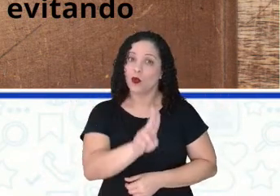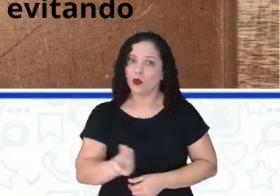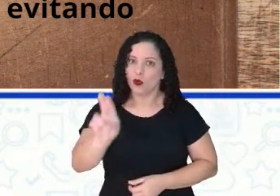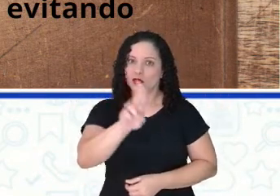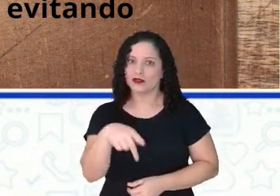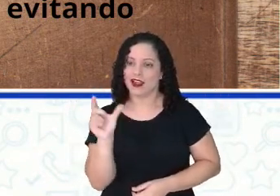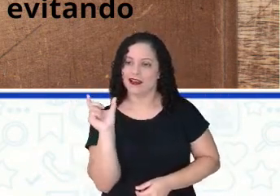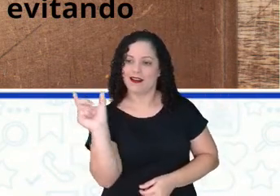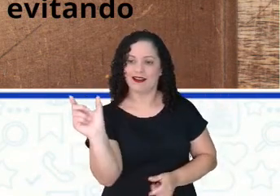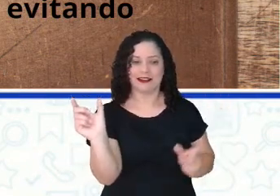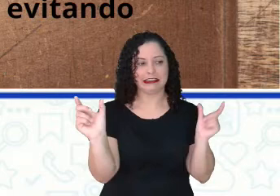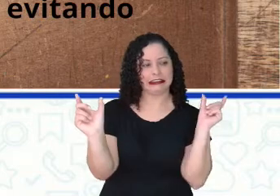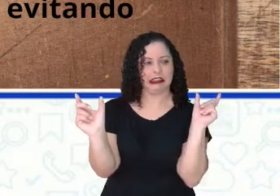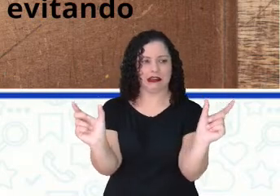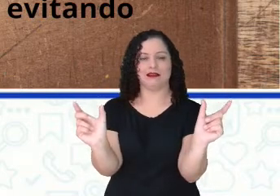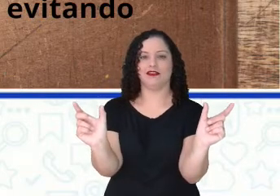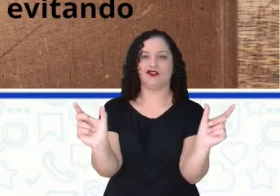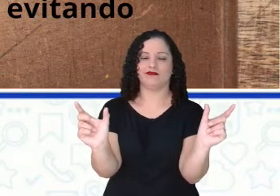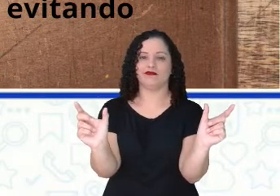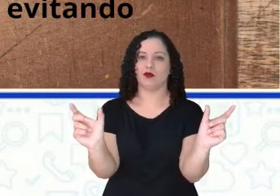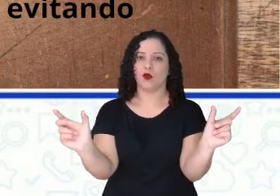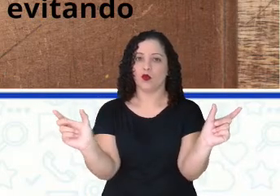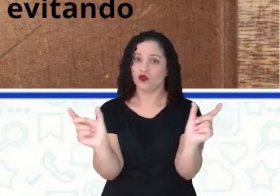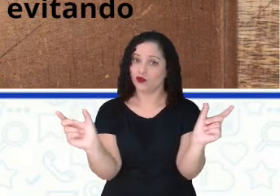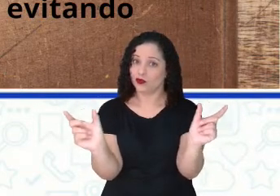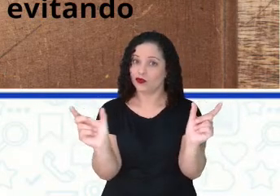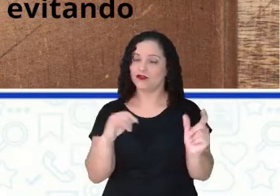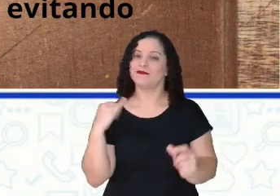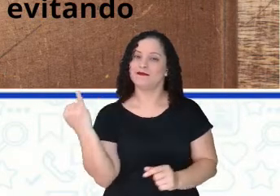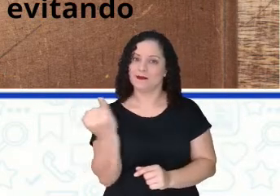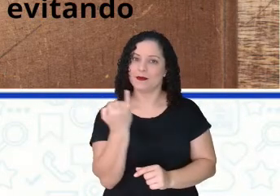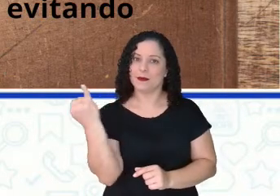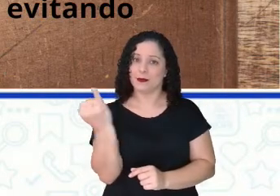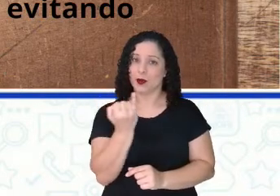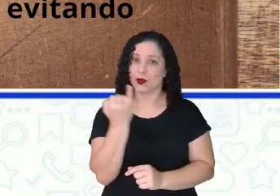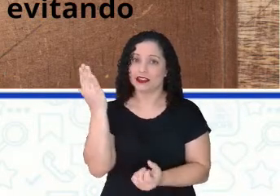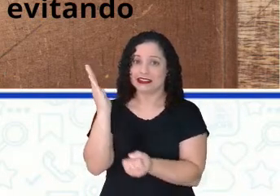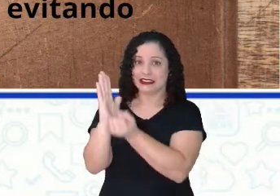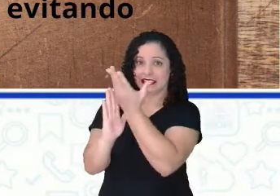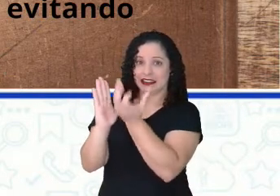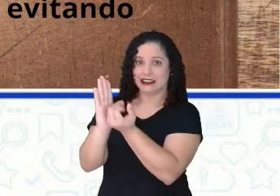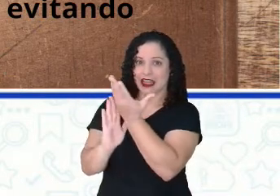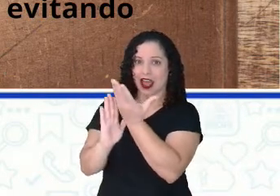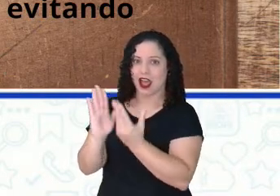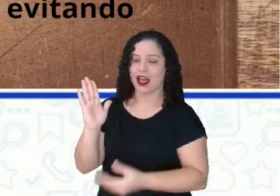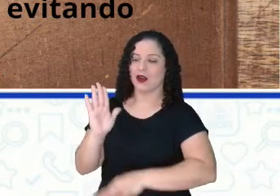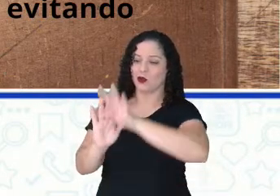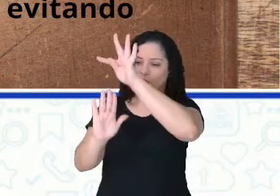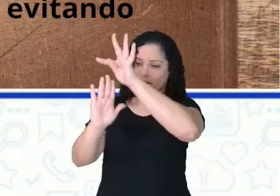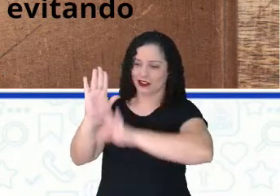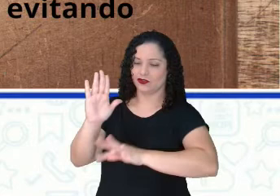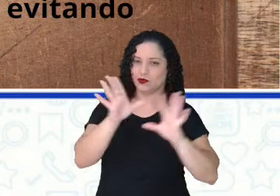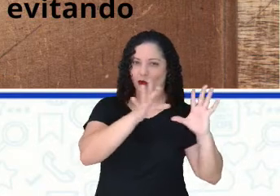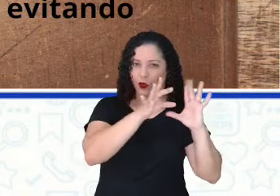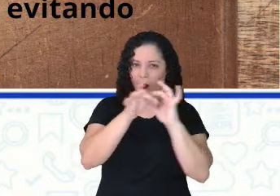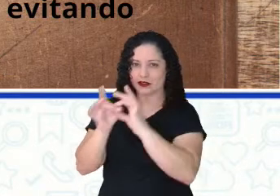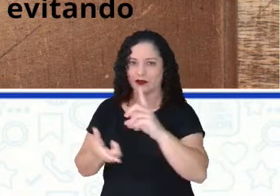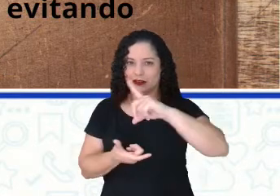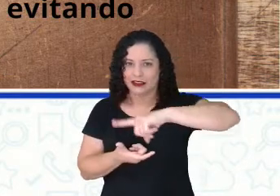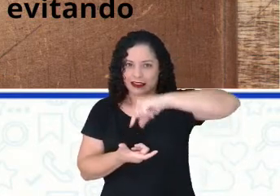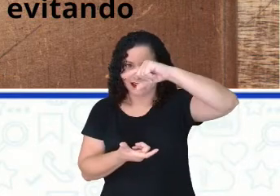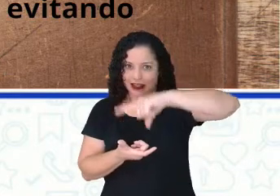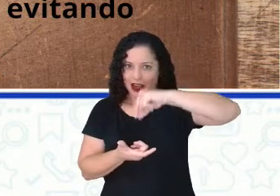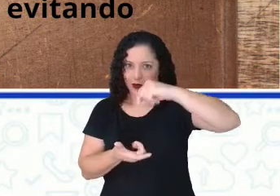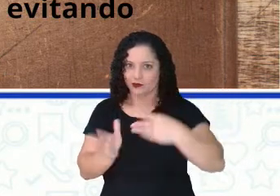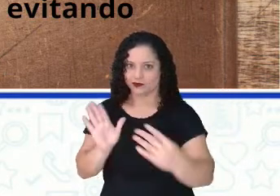hiperônimos e hipônimos é essencial para a construção de uma boa coesão lexical em